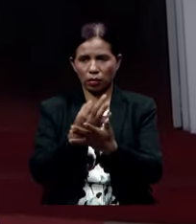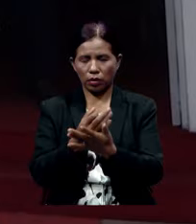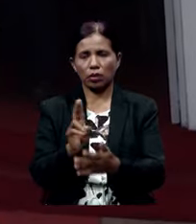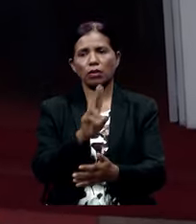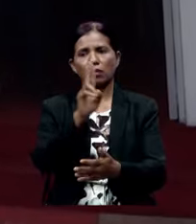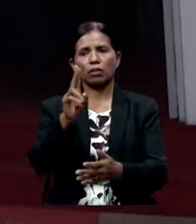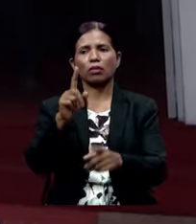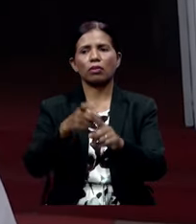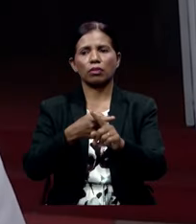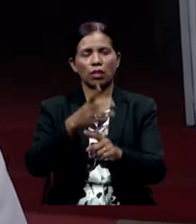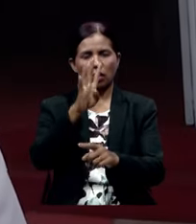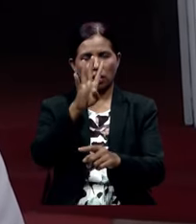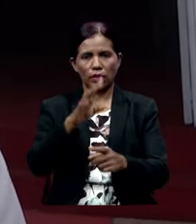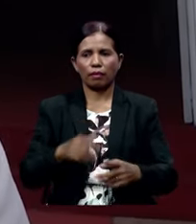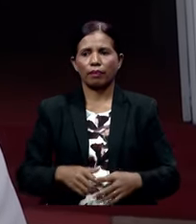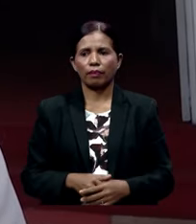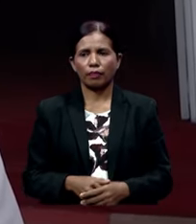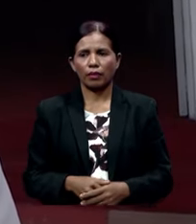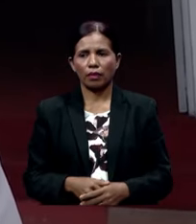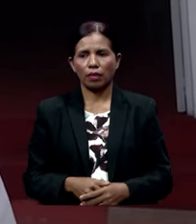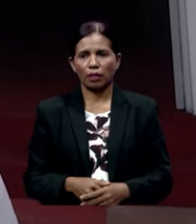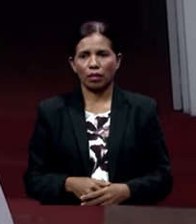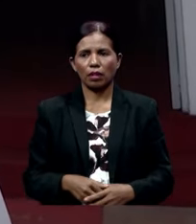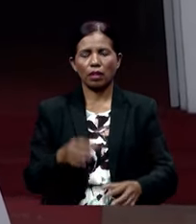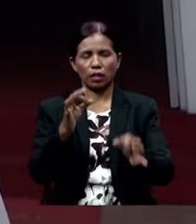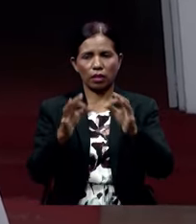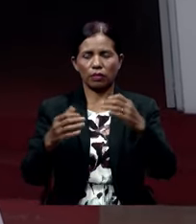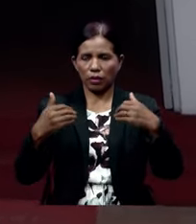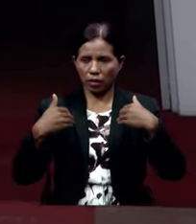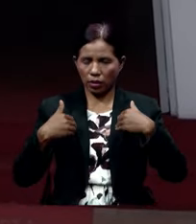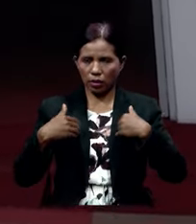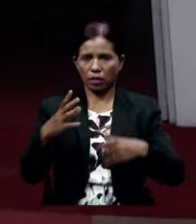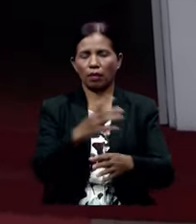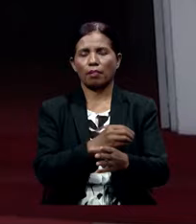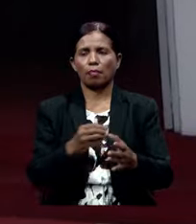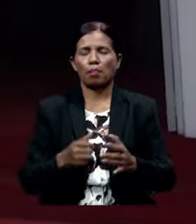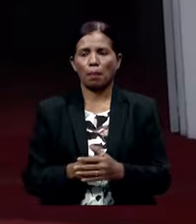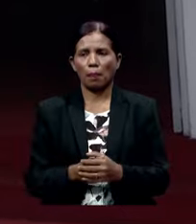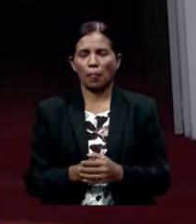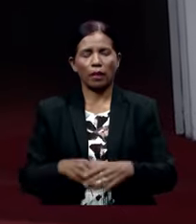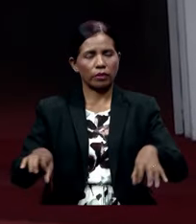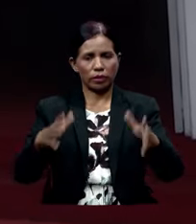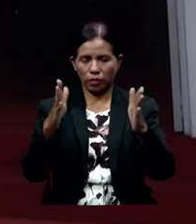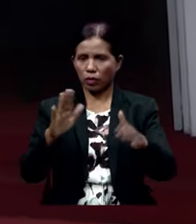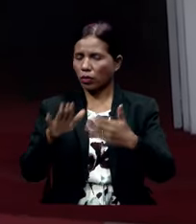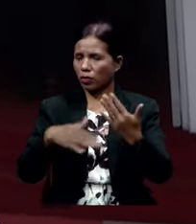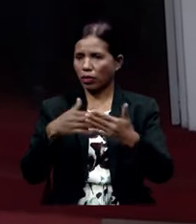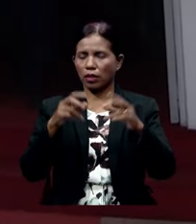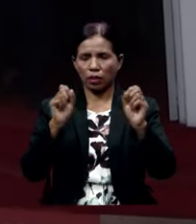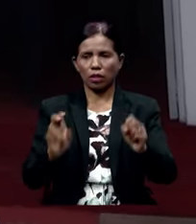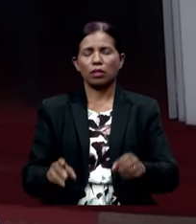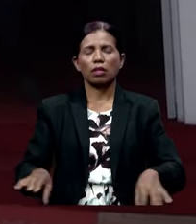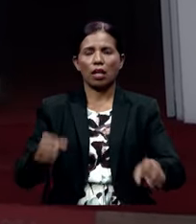executa durante fulanghat. Quando se entra em funções funcionário roto-roto, nem tem que exercer